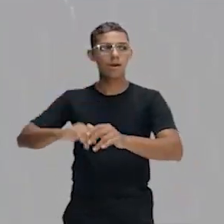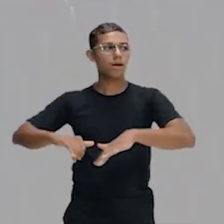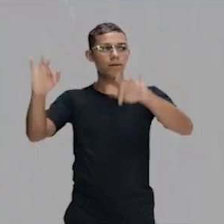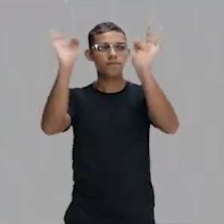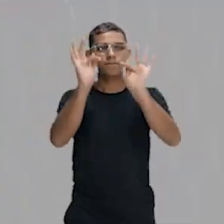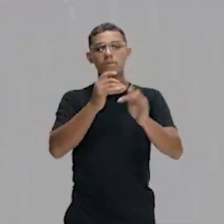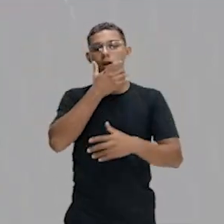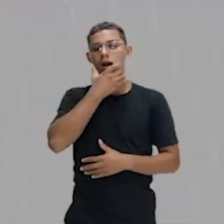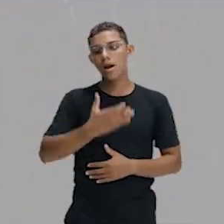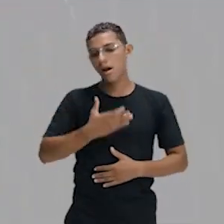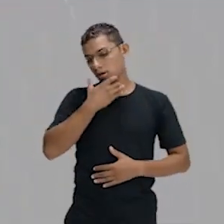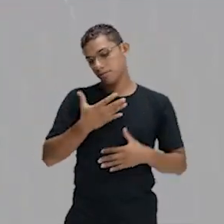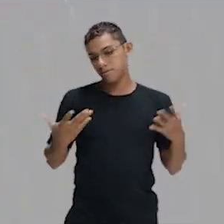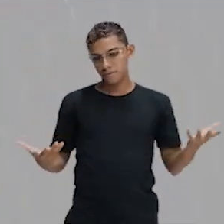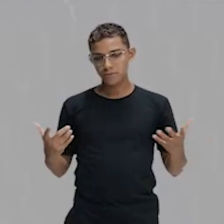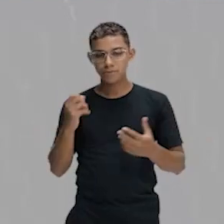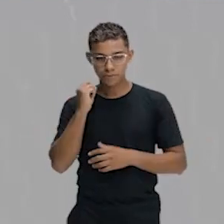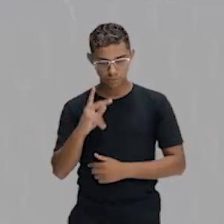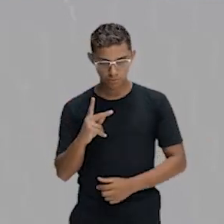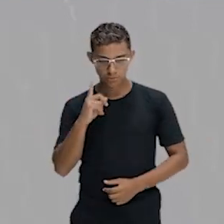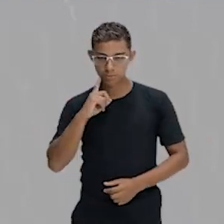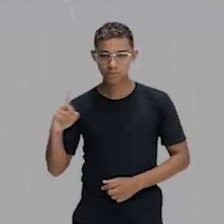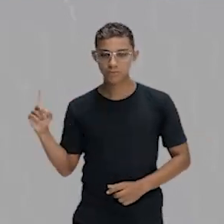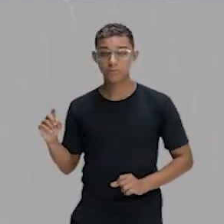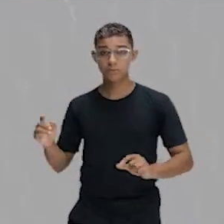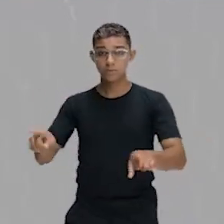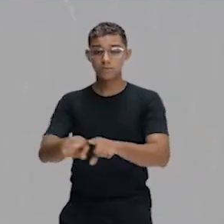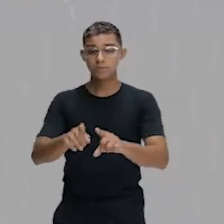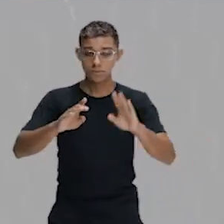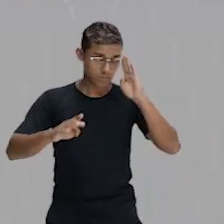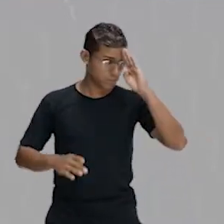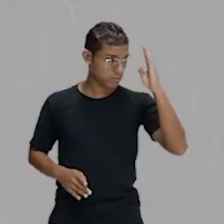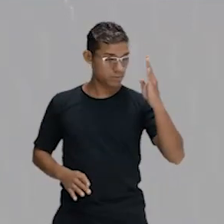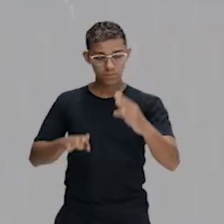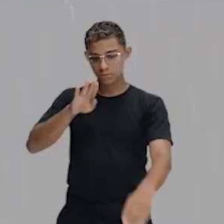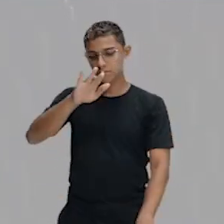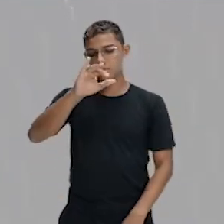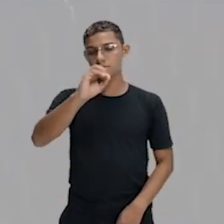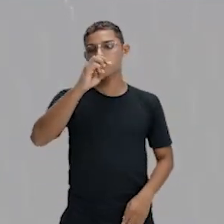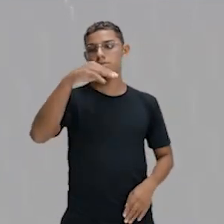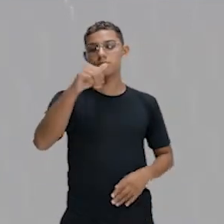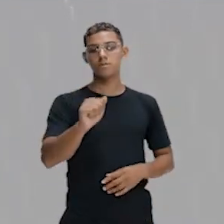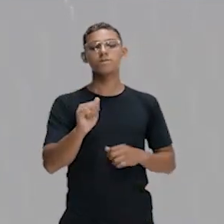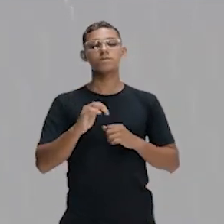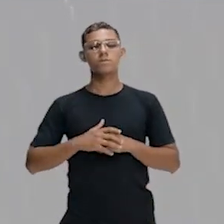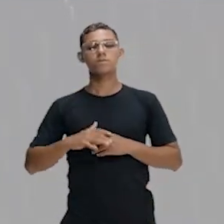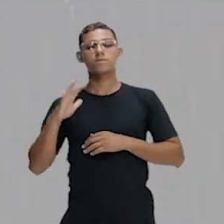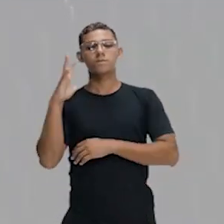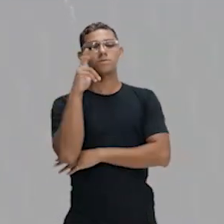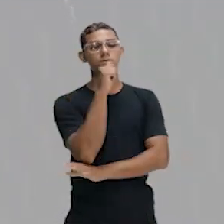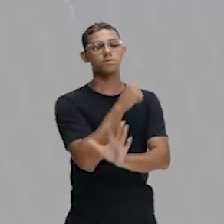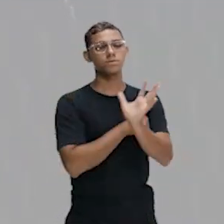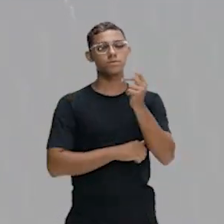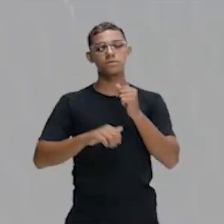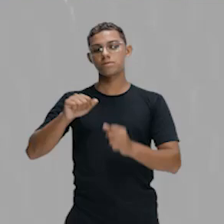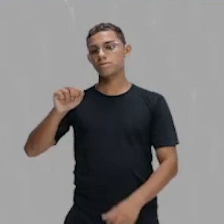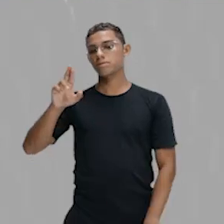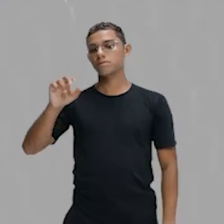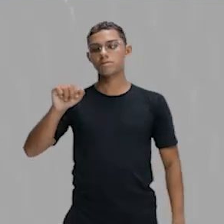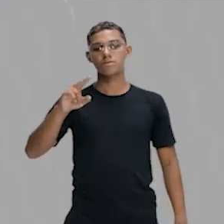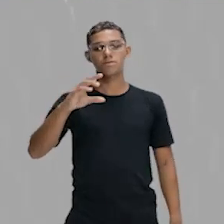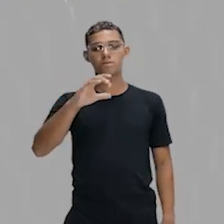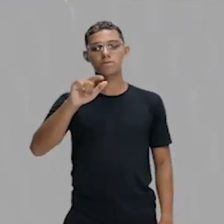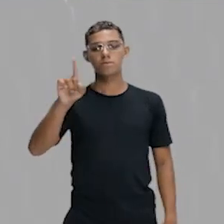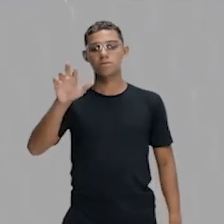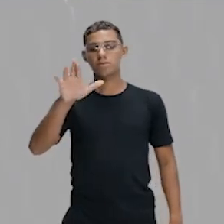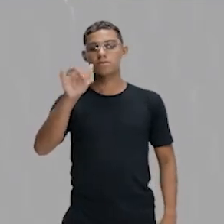Natal, ok? E o principal bioma, floresta das araucárias, ou mata das araucárias.